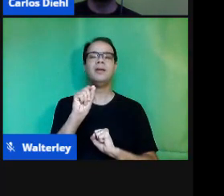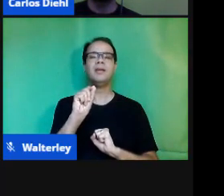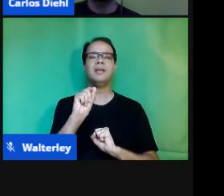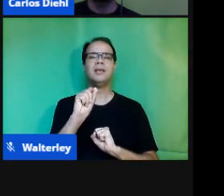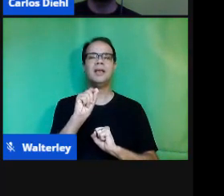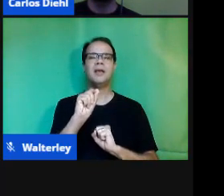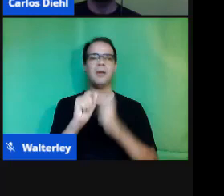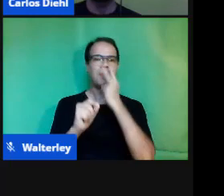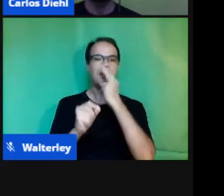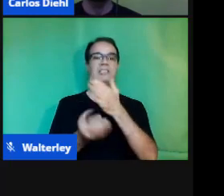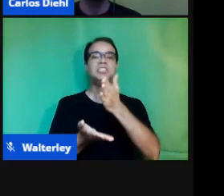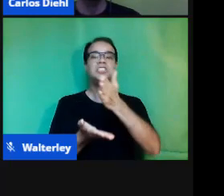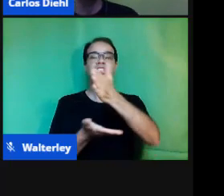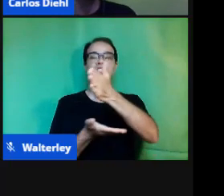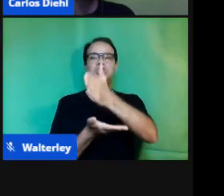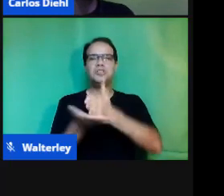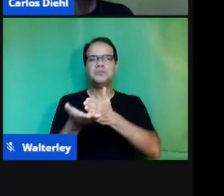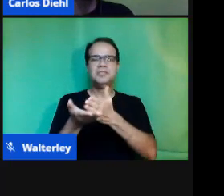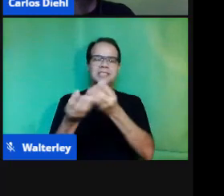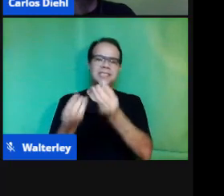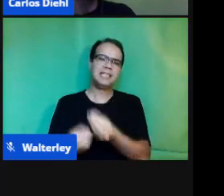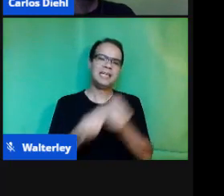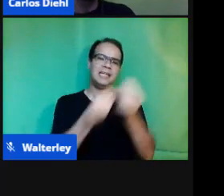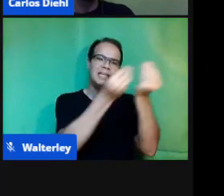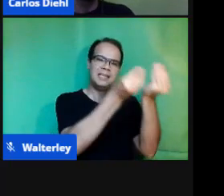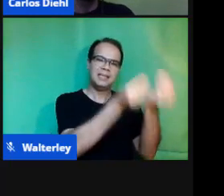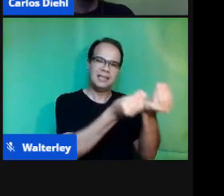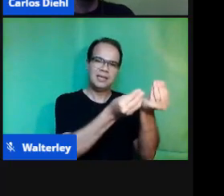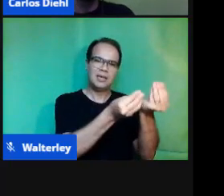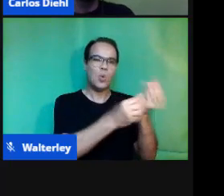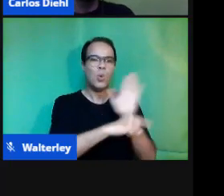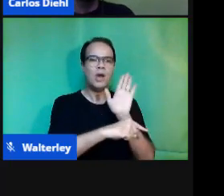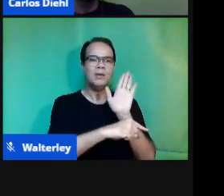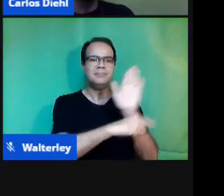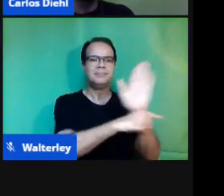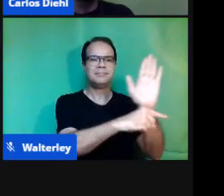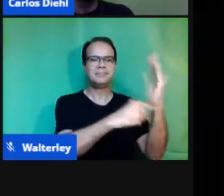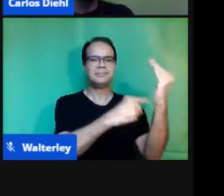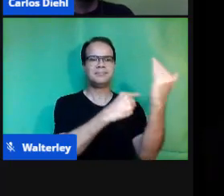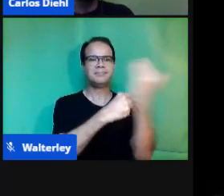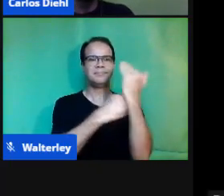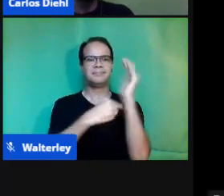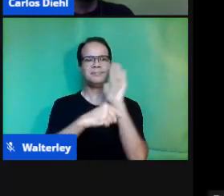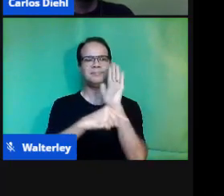O Banco do Brasil acredita no valor da fraternidade.